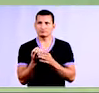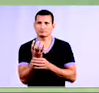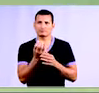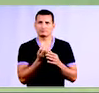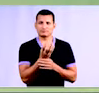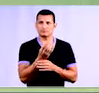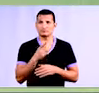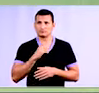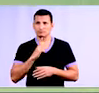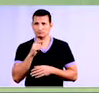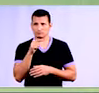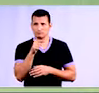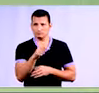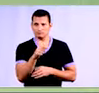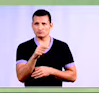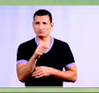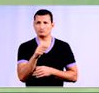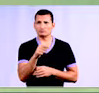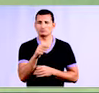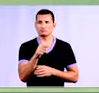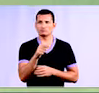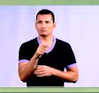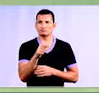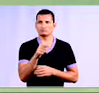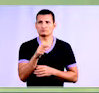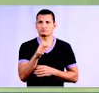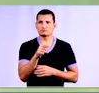Existe lá na